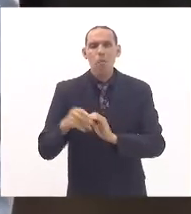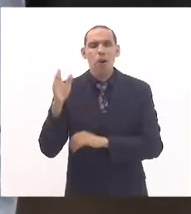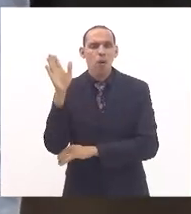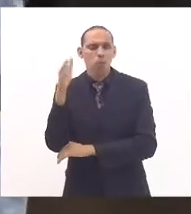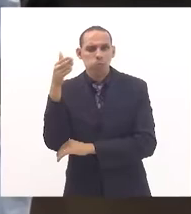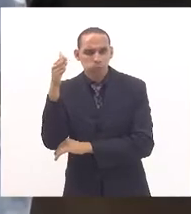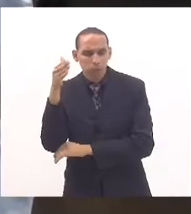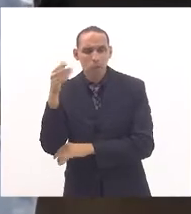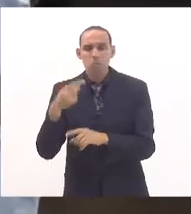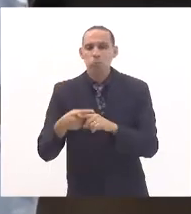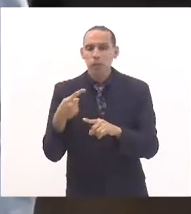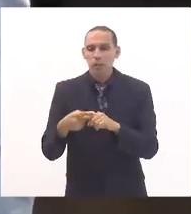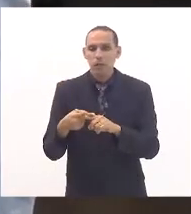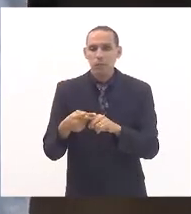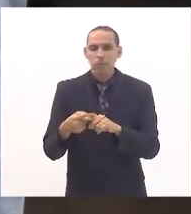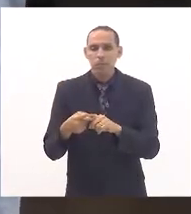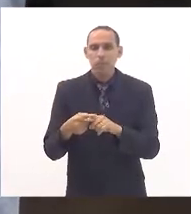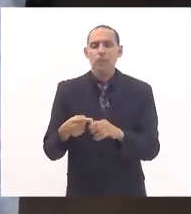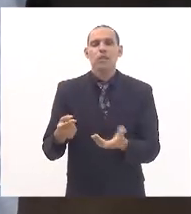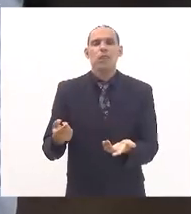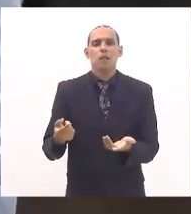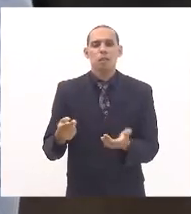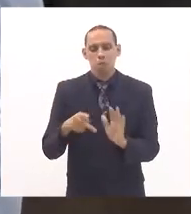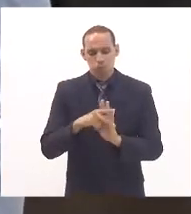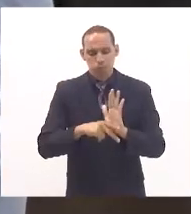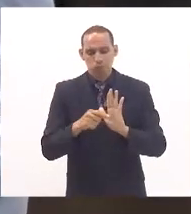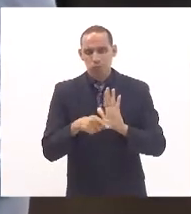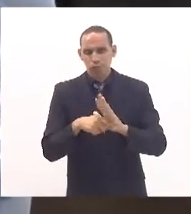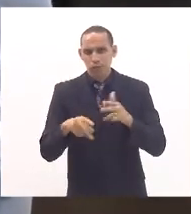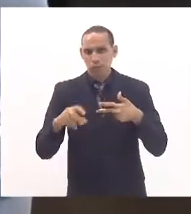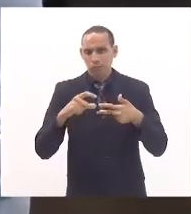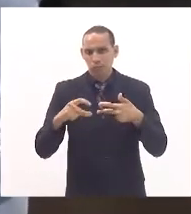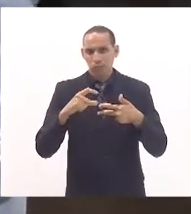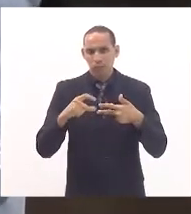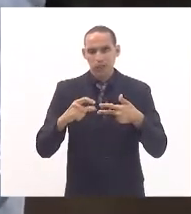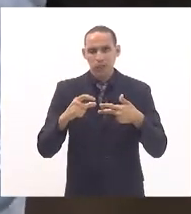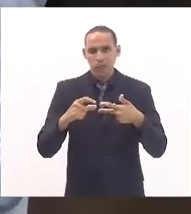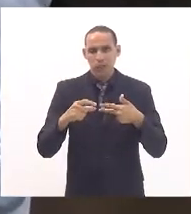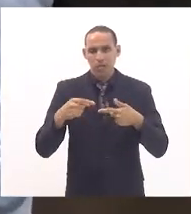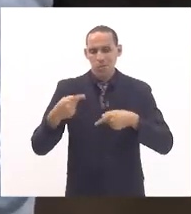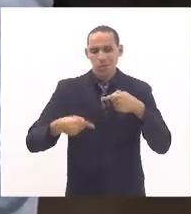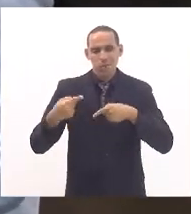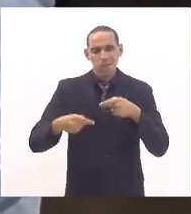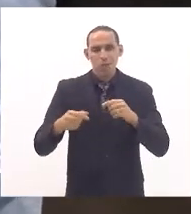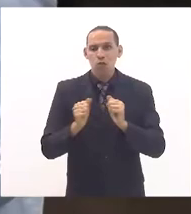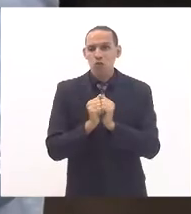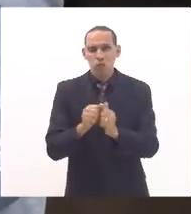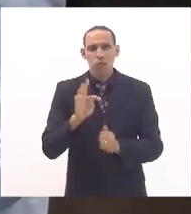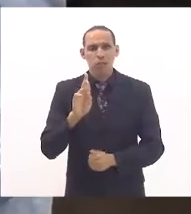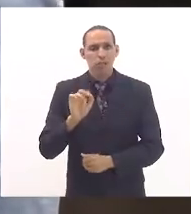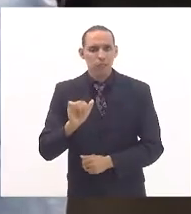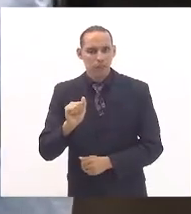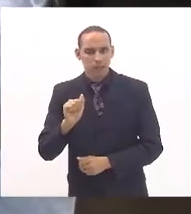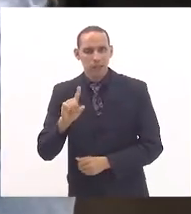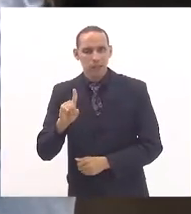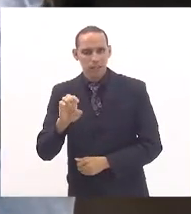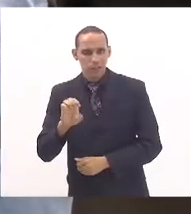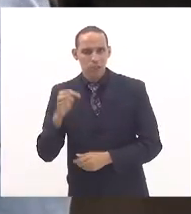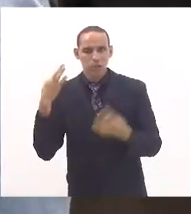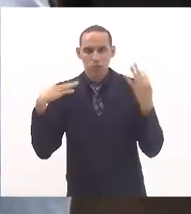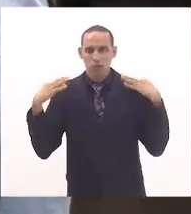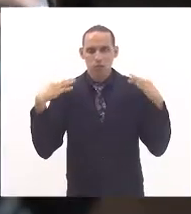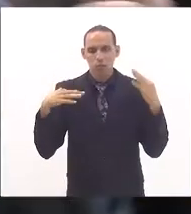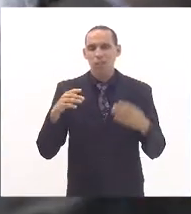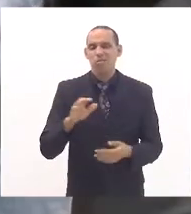quê? O projeto que veio do Poder Executivo não foi debatido com o trade turístico. Então, eu queria